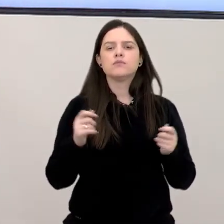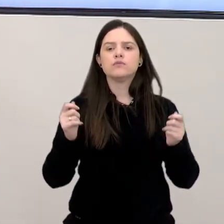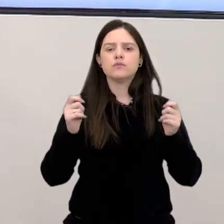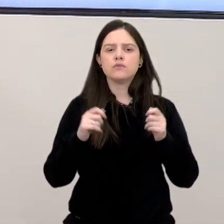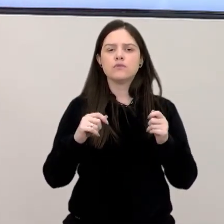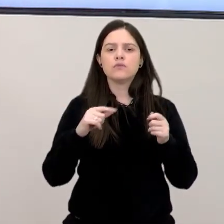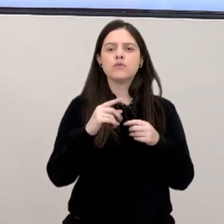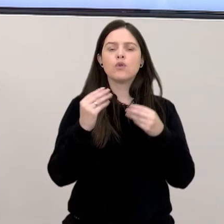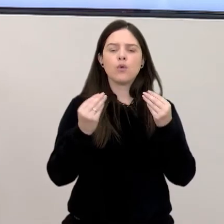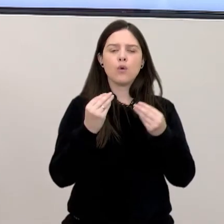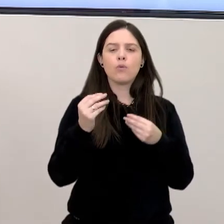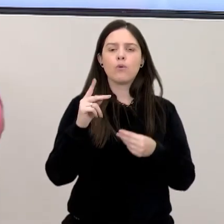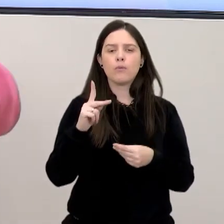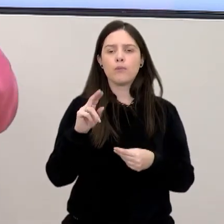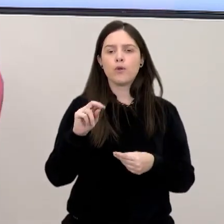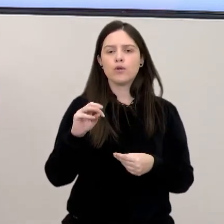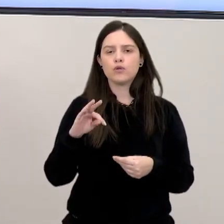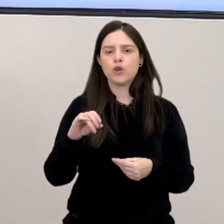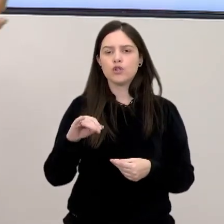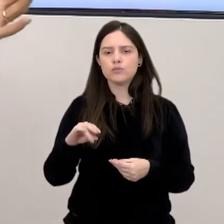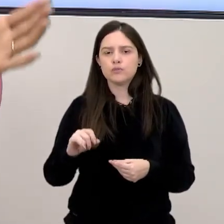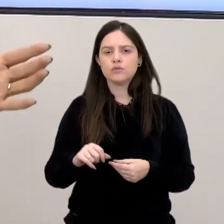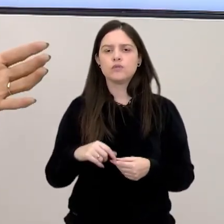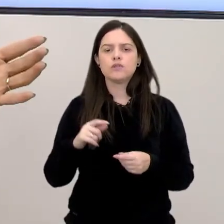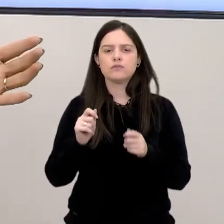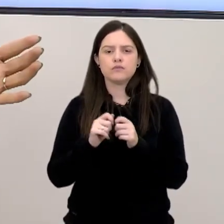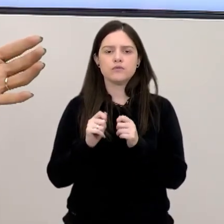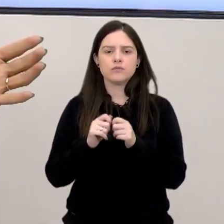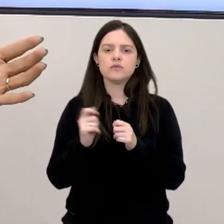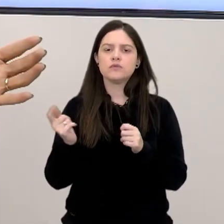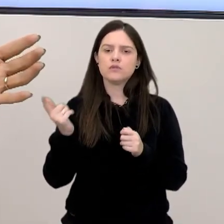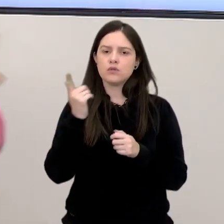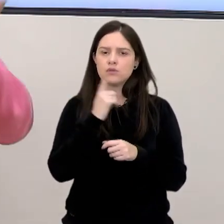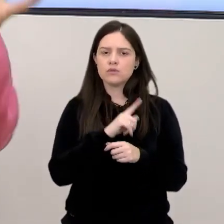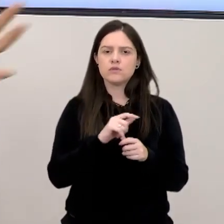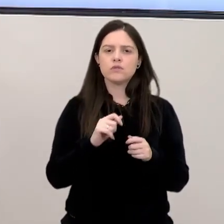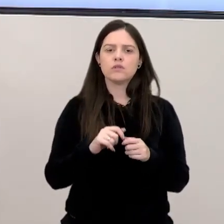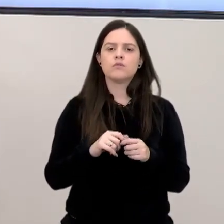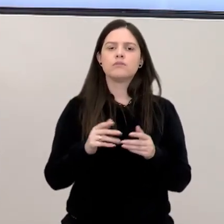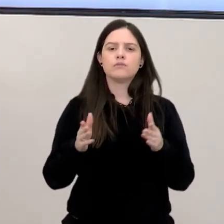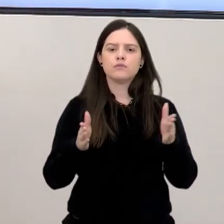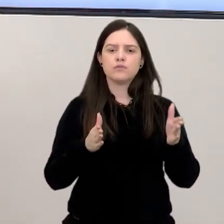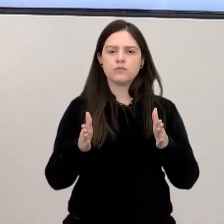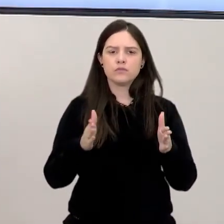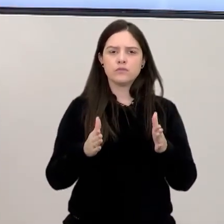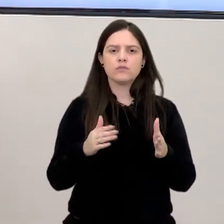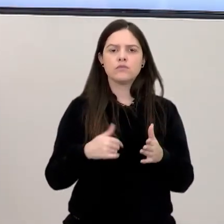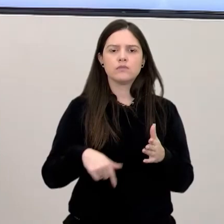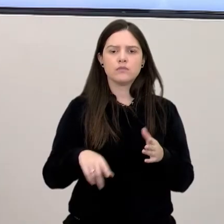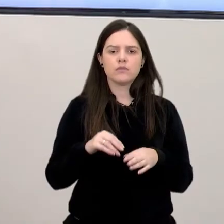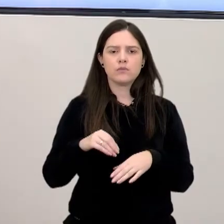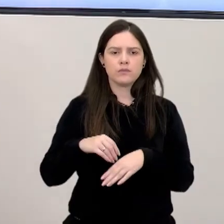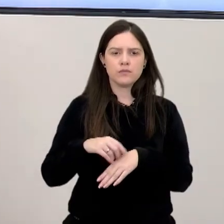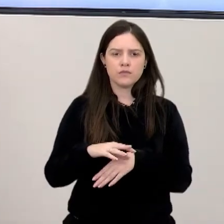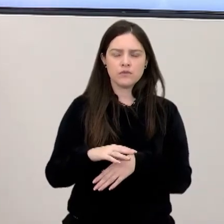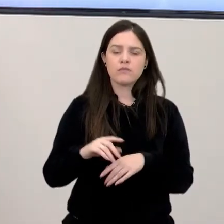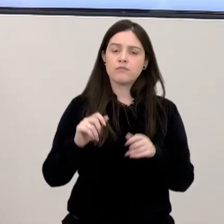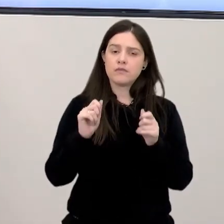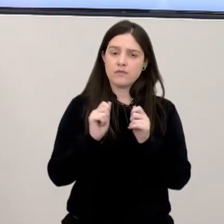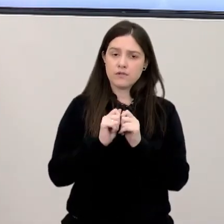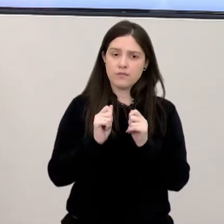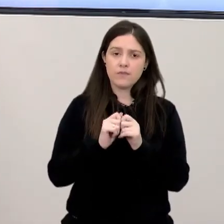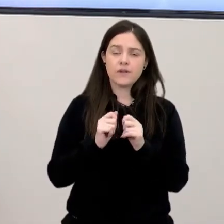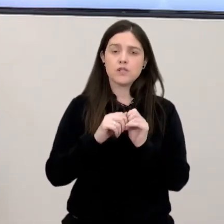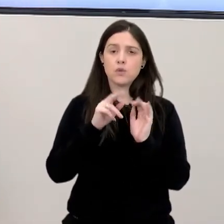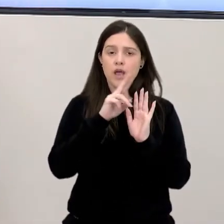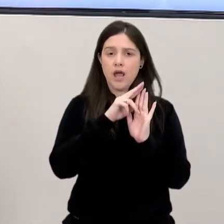no repositório. Da próxima vez eu vou mostrar para vocês como que vocês vão fazer este mural de apresentação. Então, vai fazer um